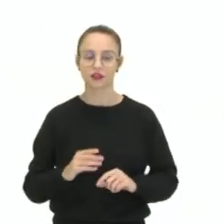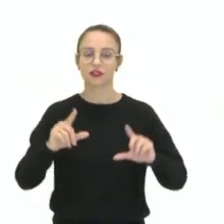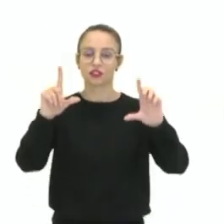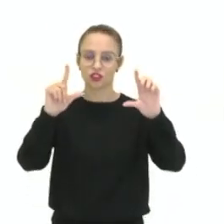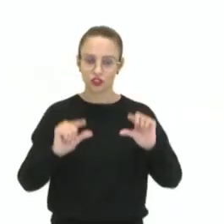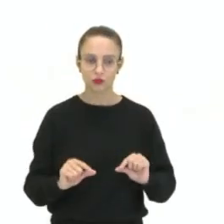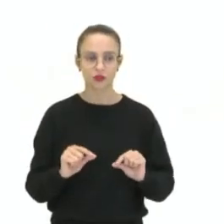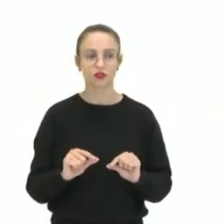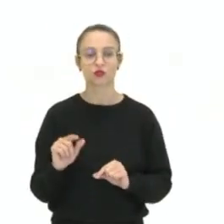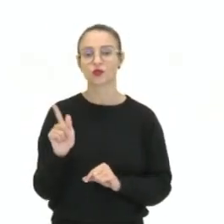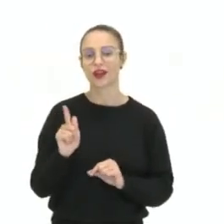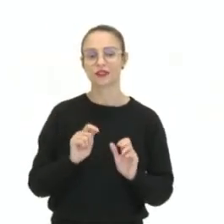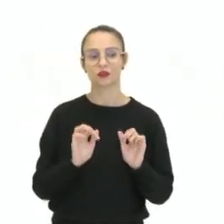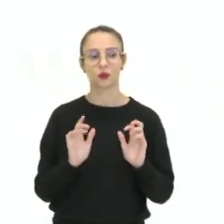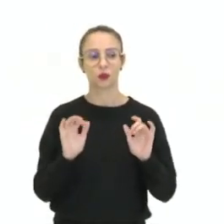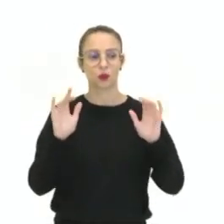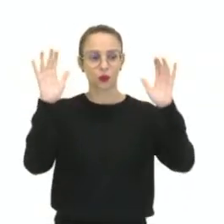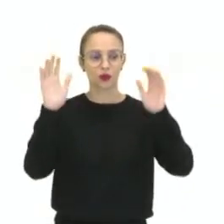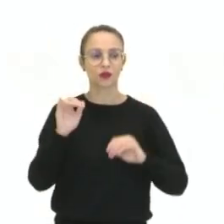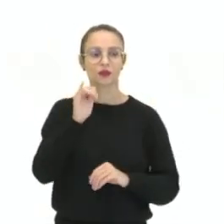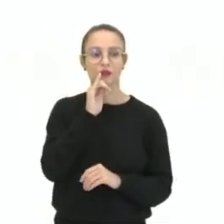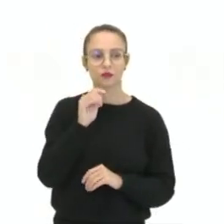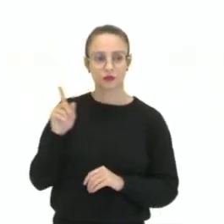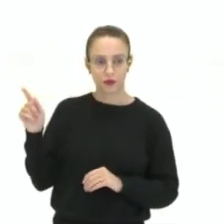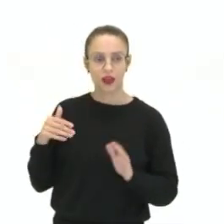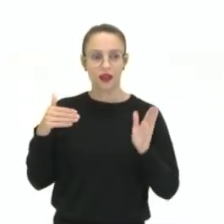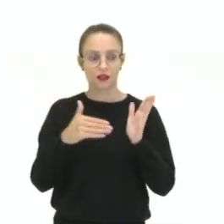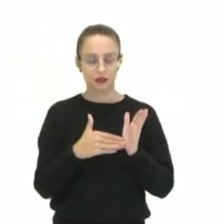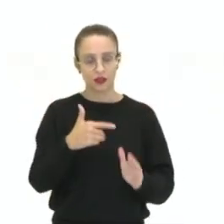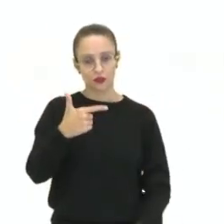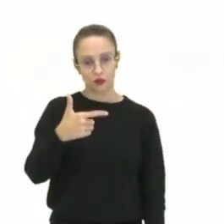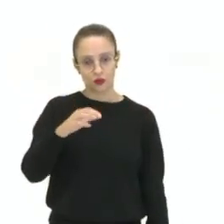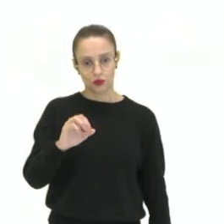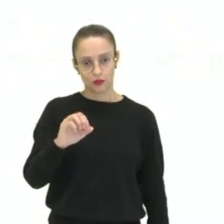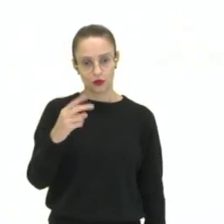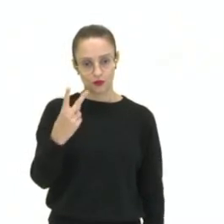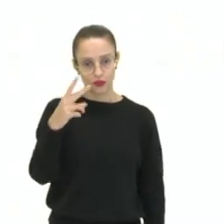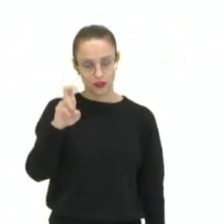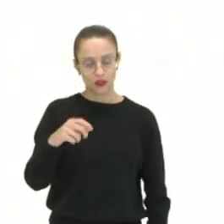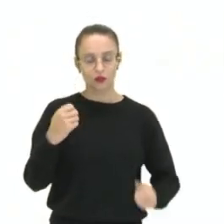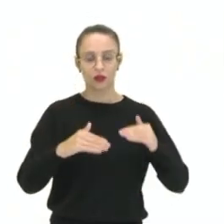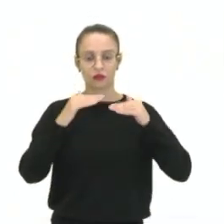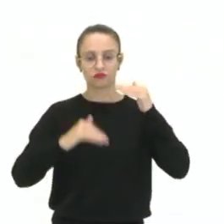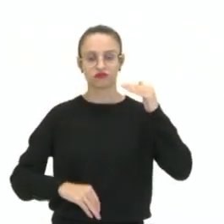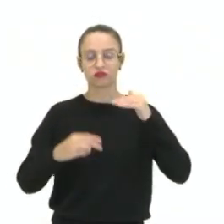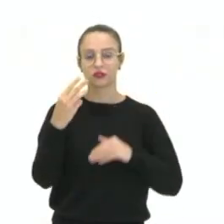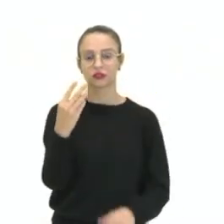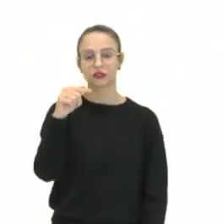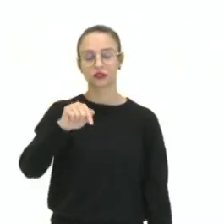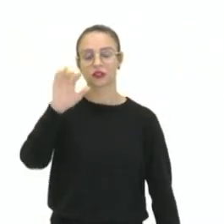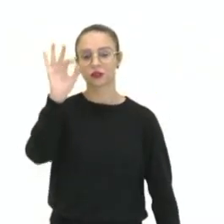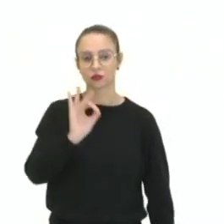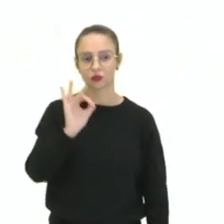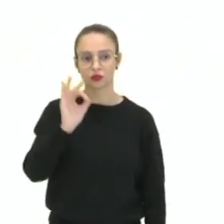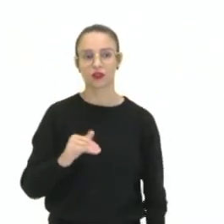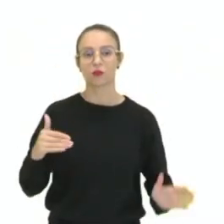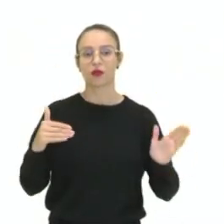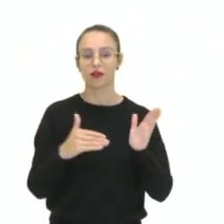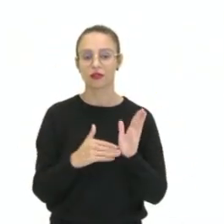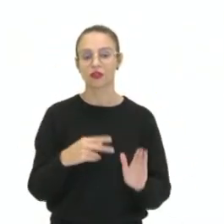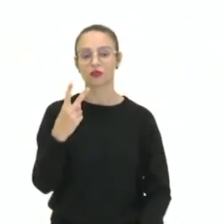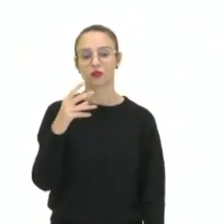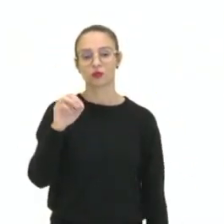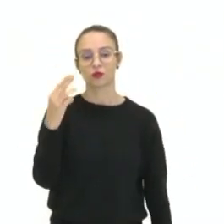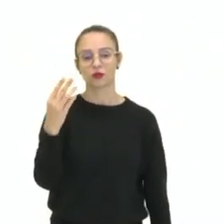as emissões de gases. Então, até 2025 ali, uma redução de 37%, até 2030